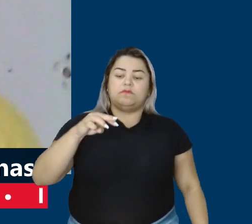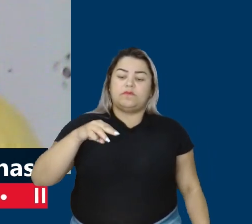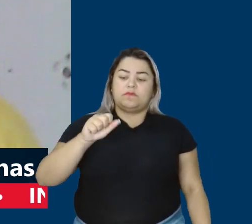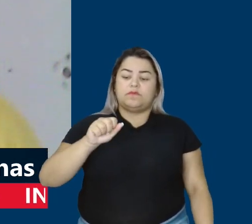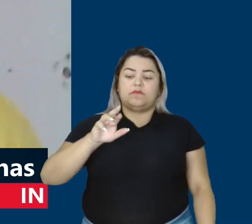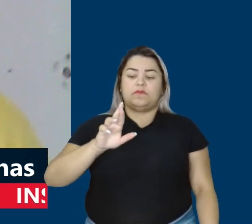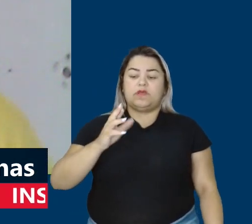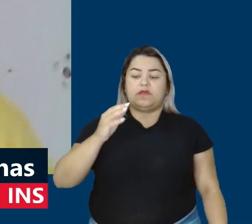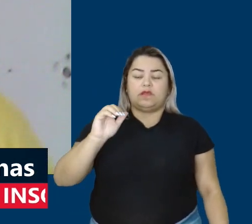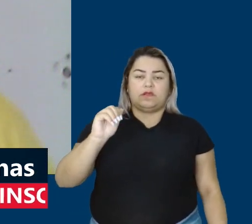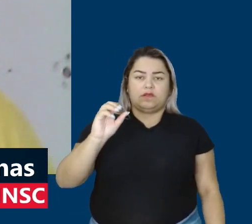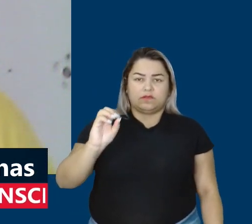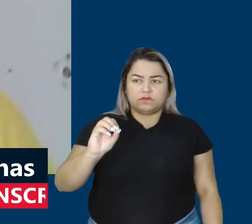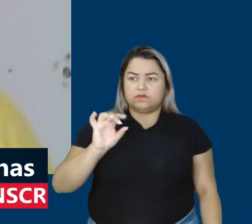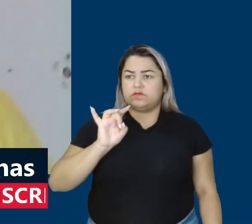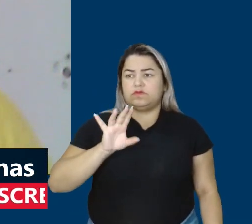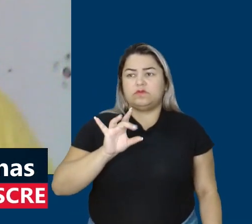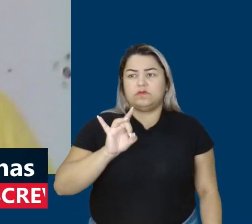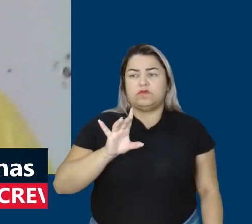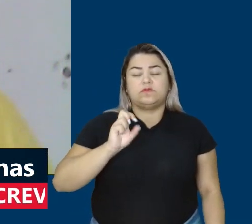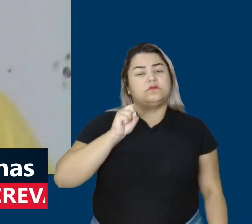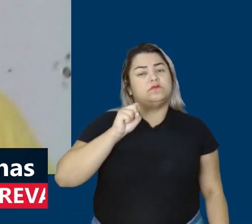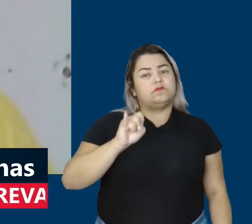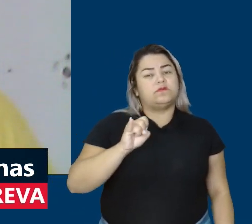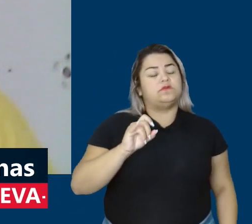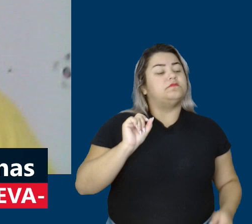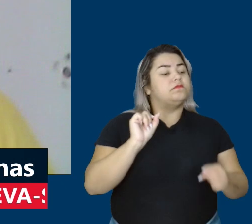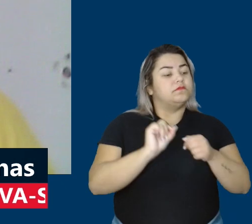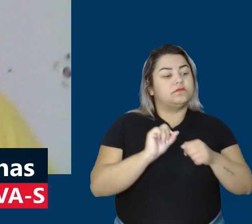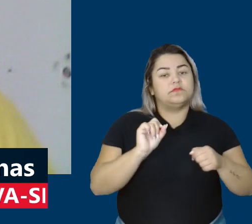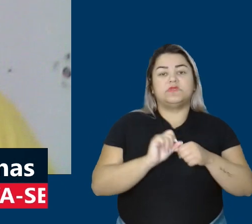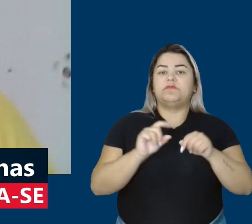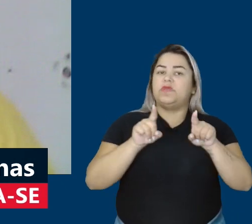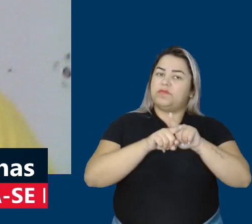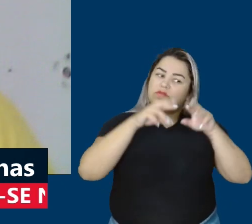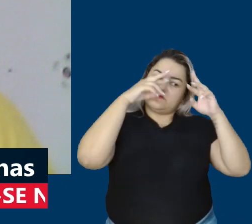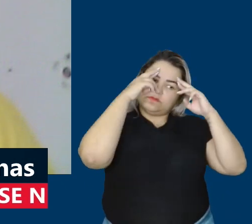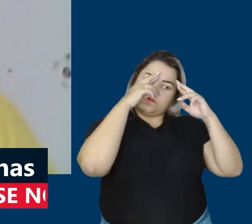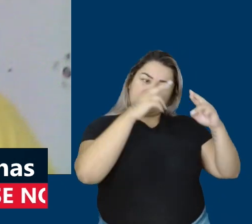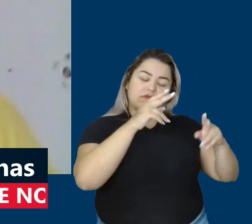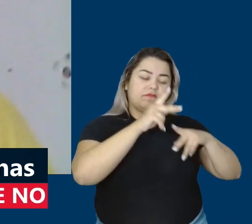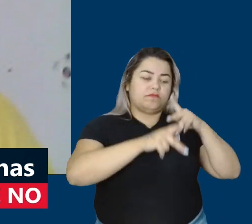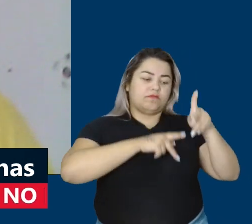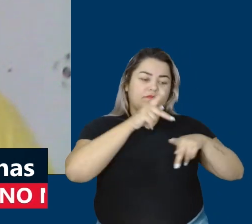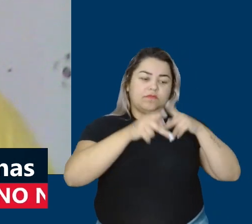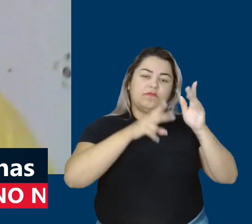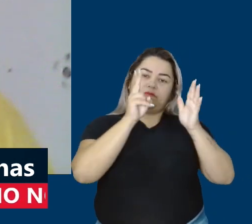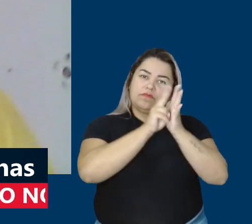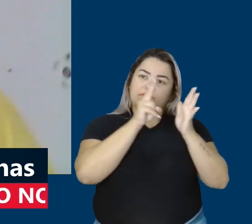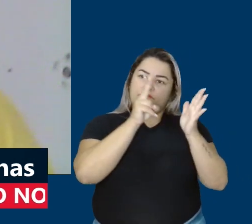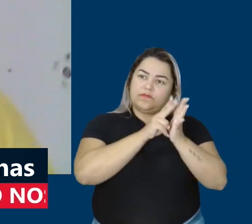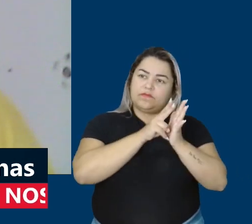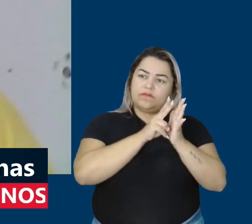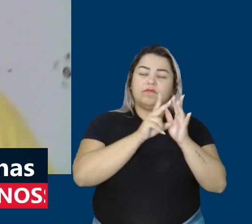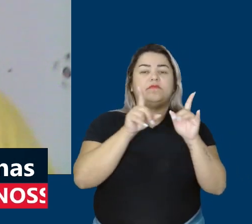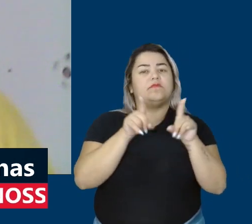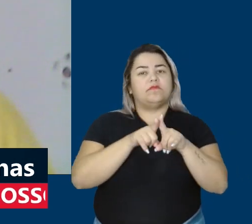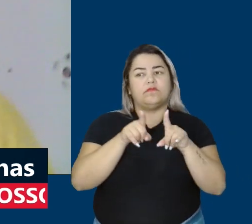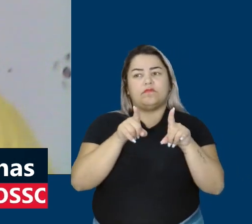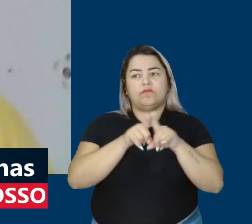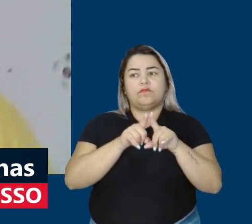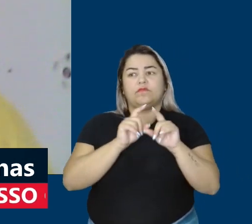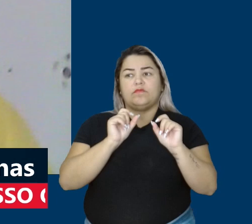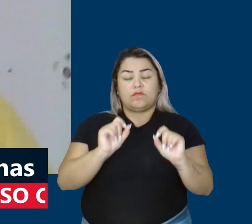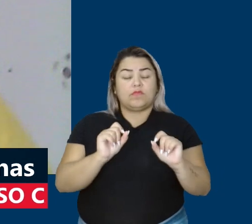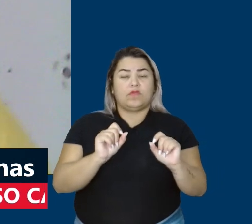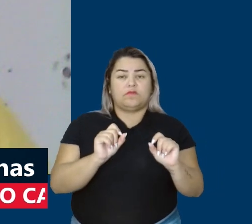trata somente... Aliás, se fosse também só pelo respeito aos povos originários que chegaram aqui e foram